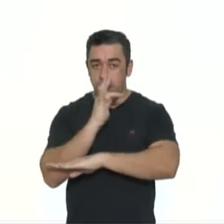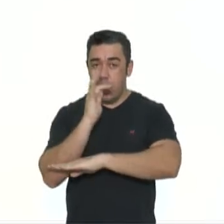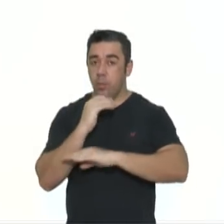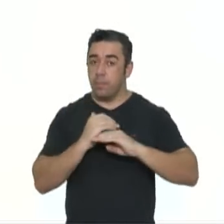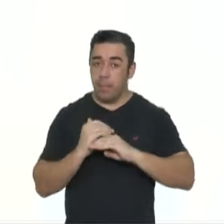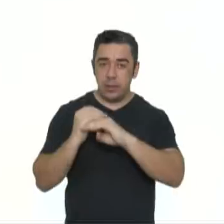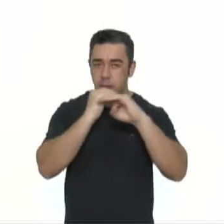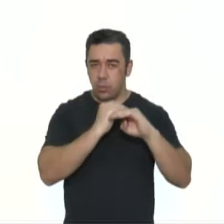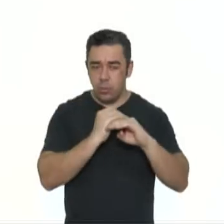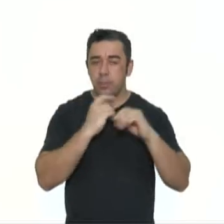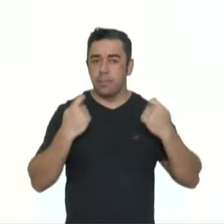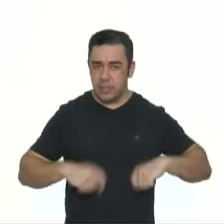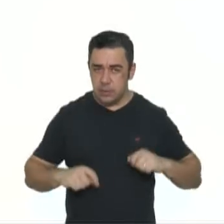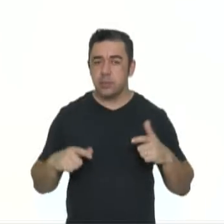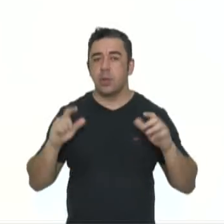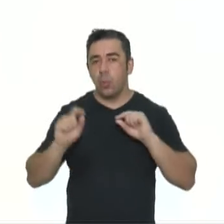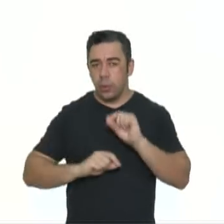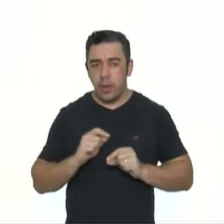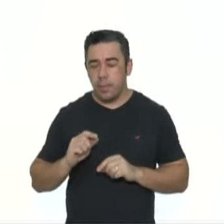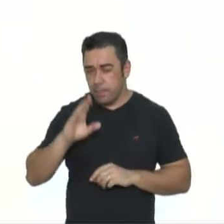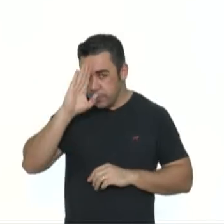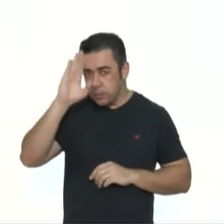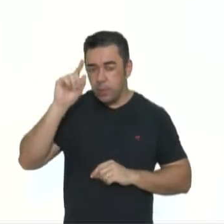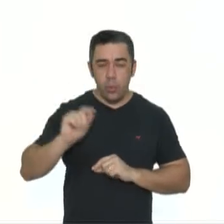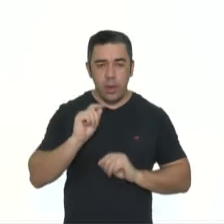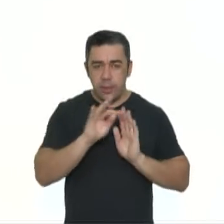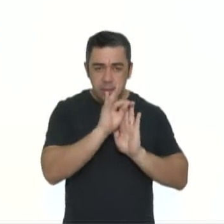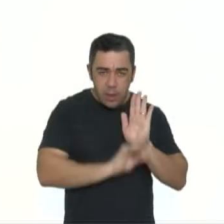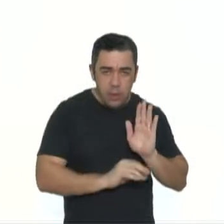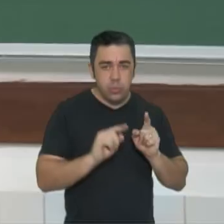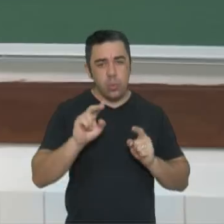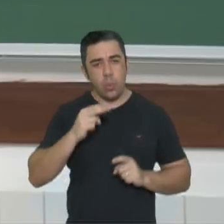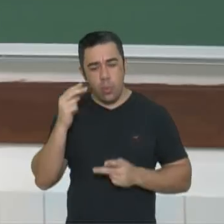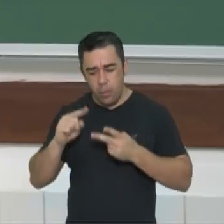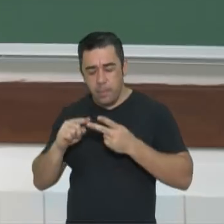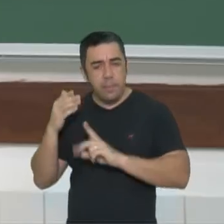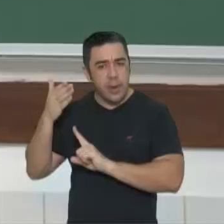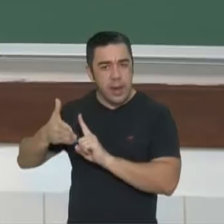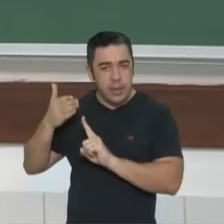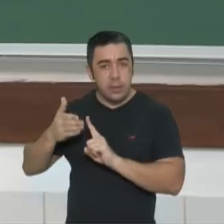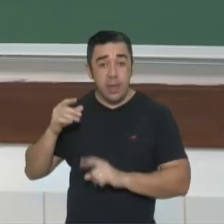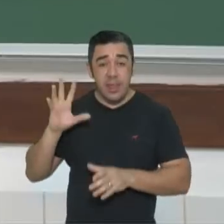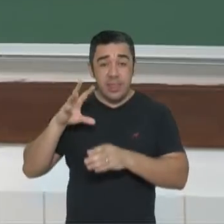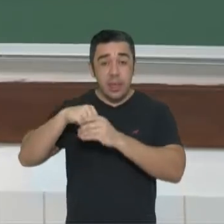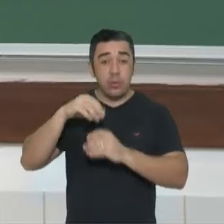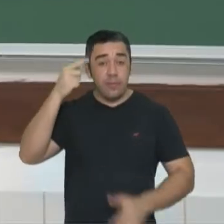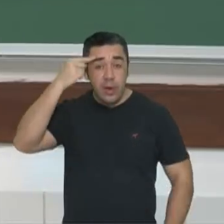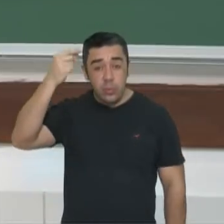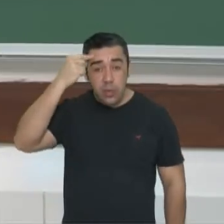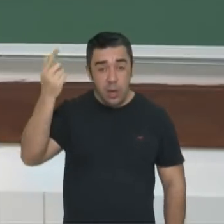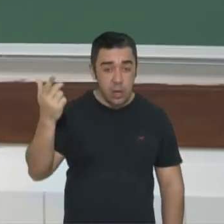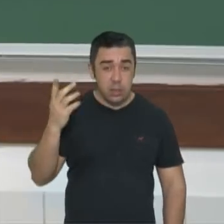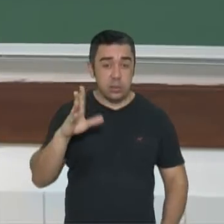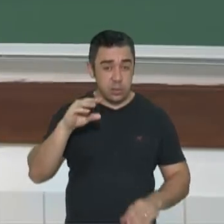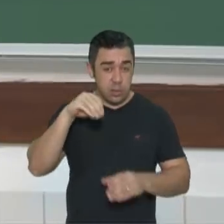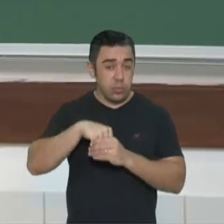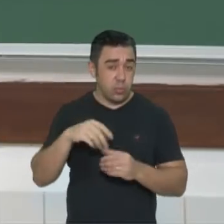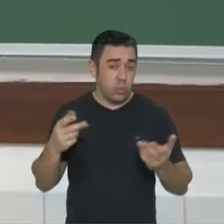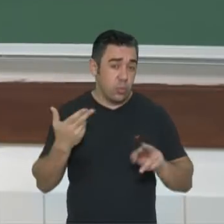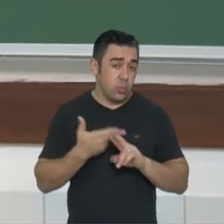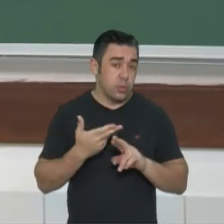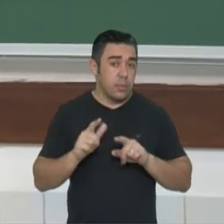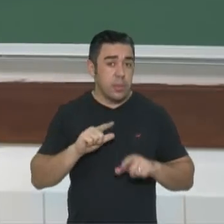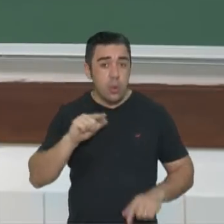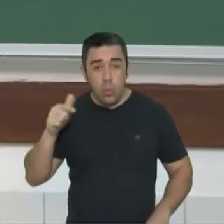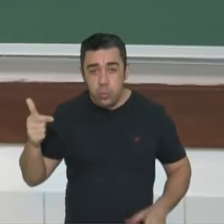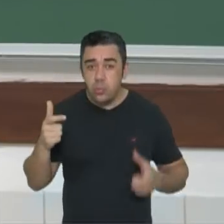é necessária, principalmente em um texto, uma palestra, acadêmicos, meus amigos, mas existem outras situações nas quais nós usaremos também,